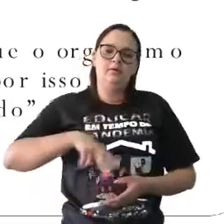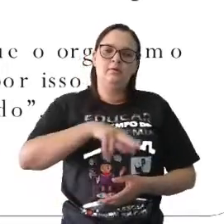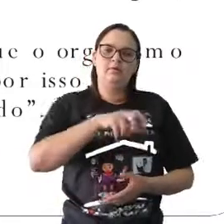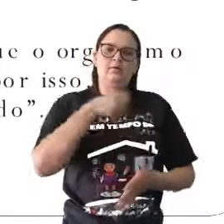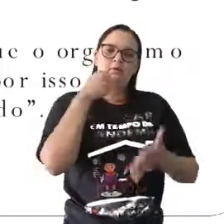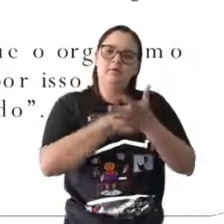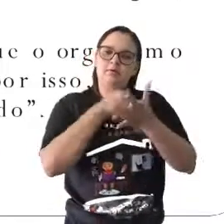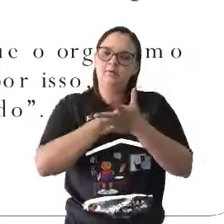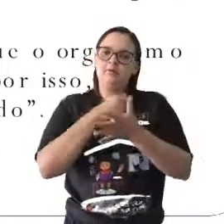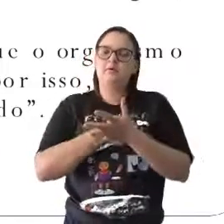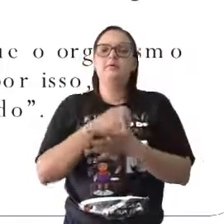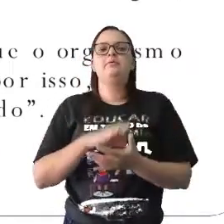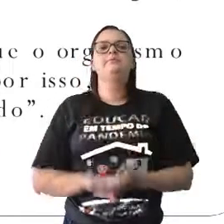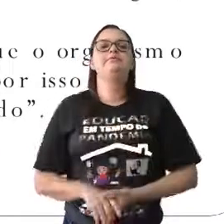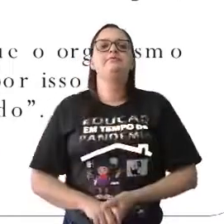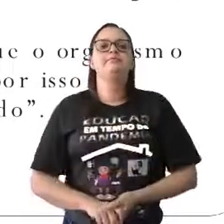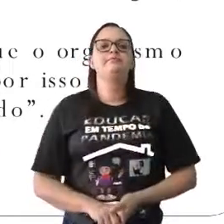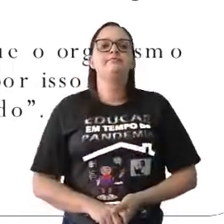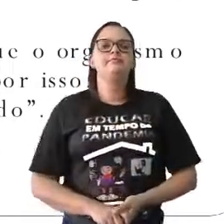briga.